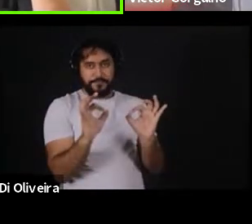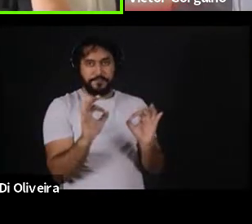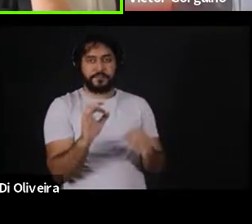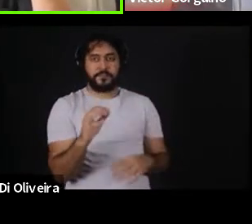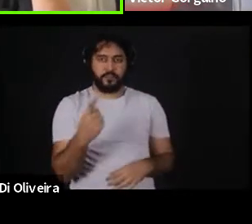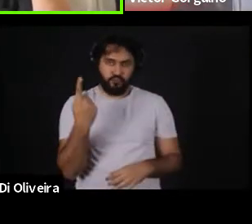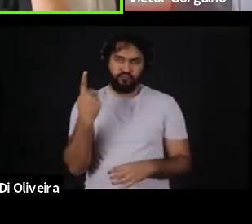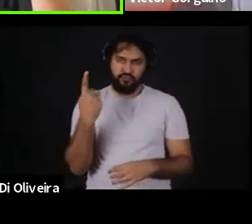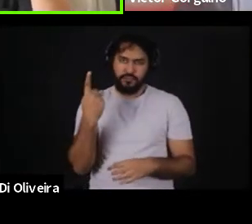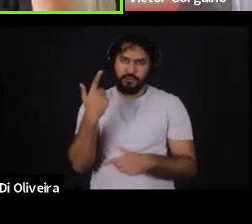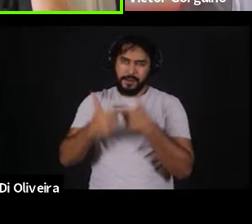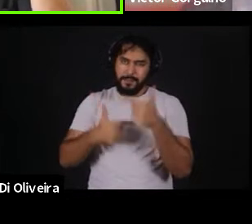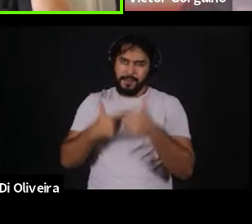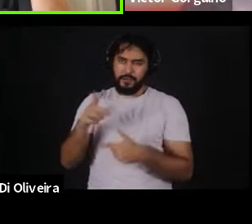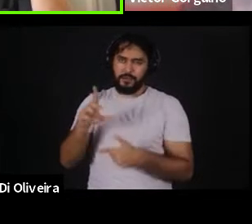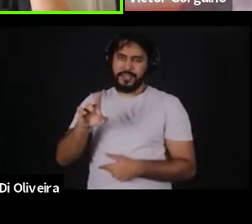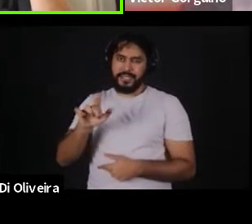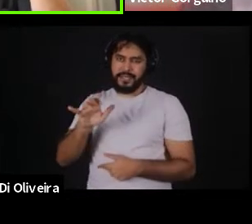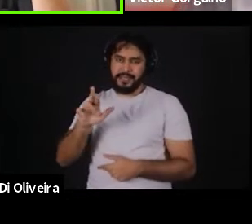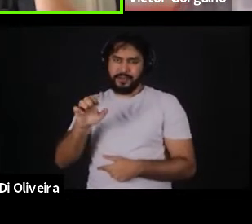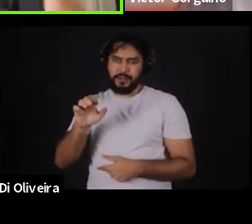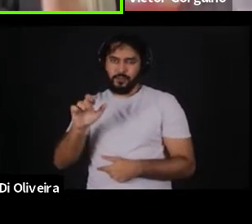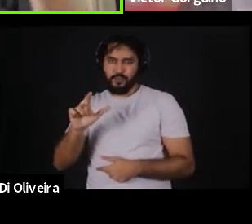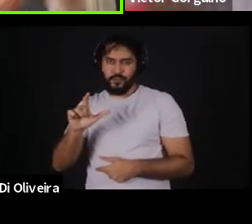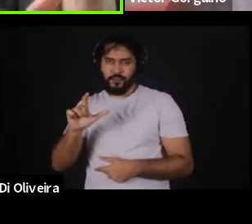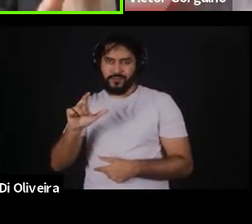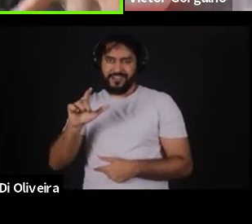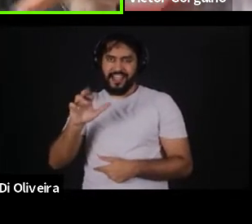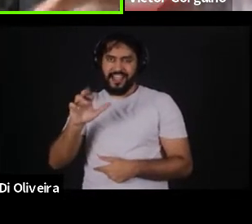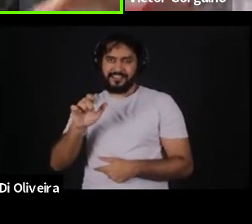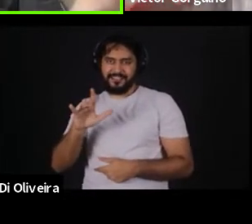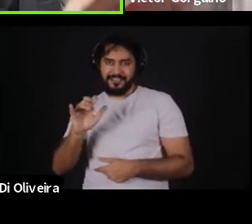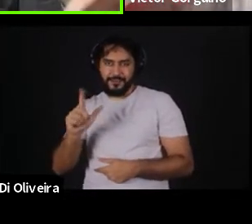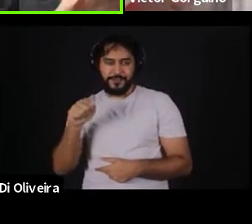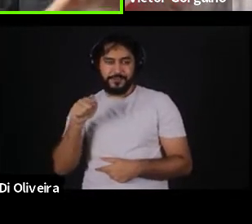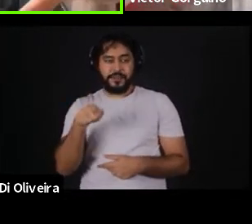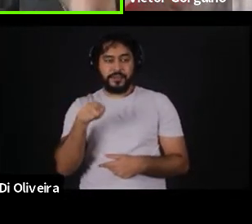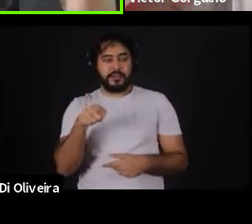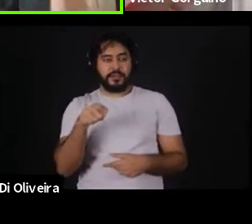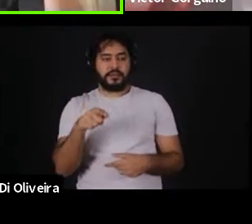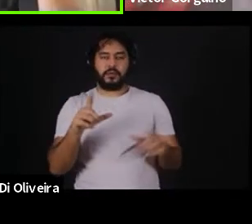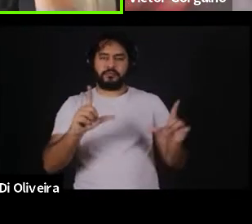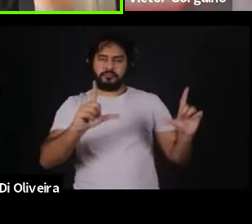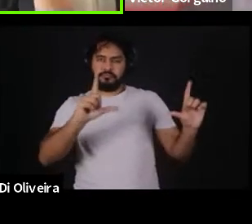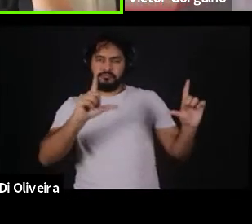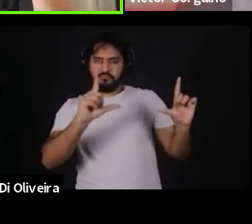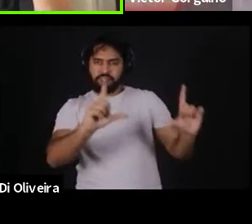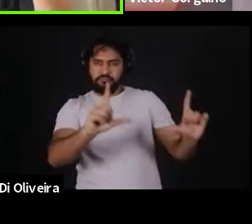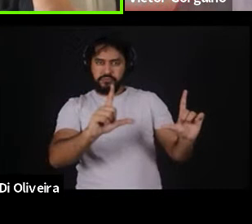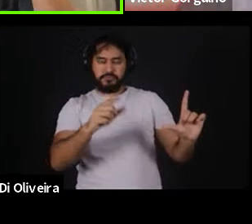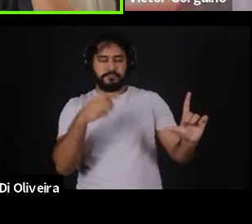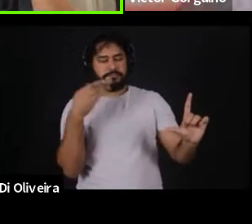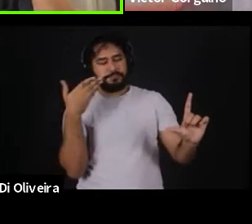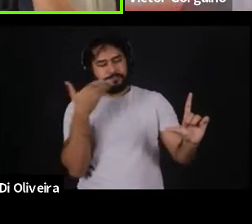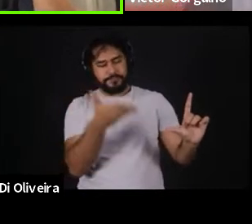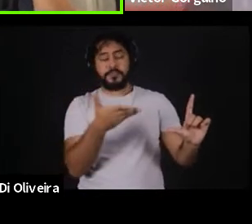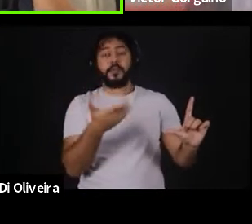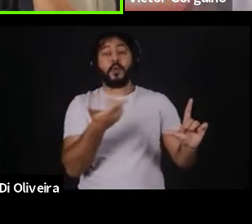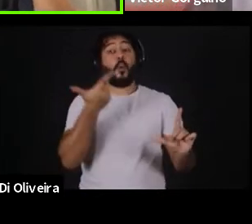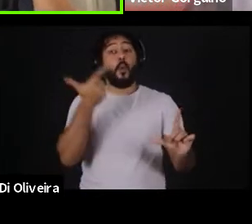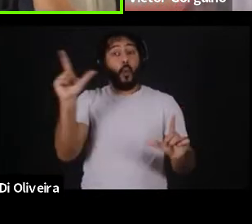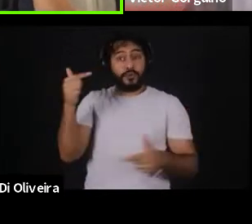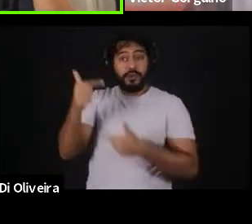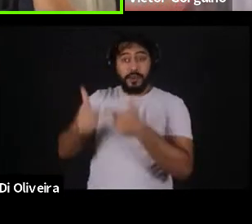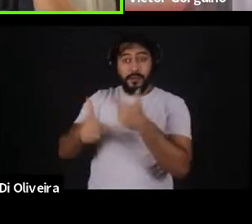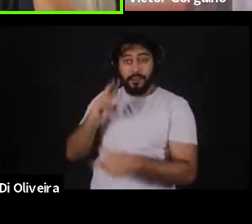Delirial Racial, foi feito para a câmera, portanto, ele está adequado, vamos dizer assim, a isso. E o outro que eu vi